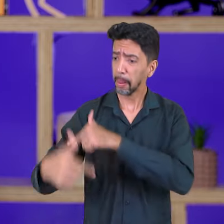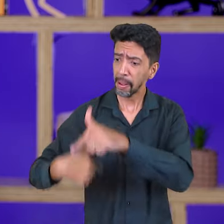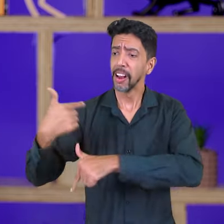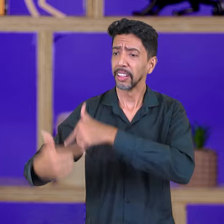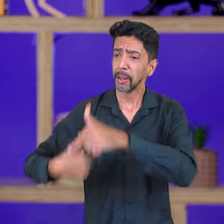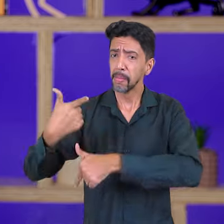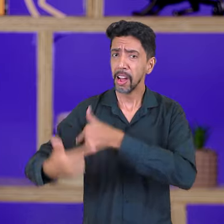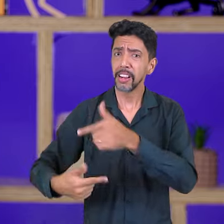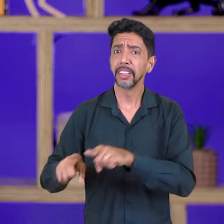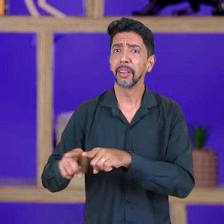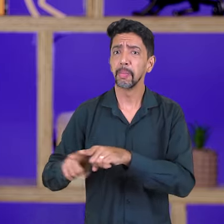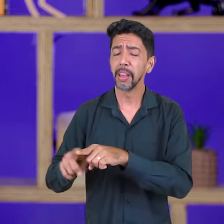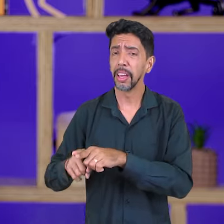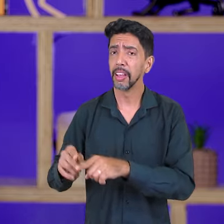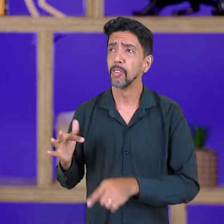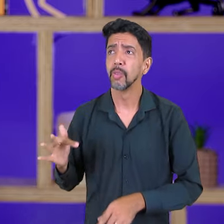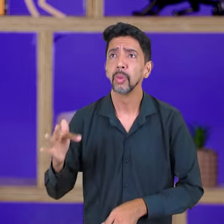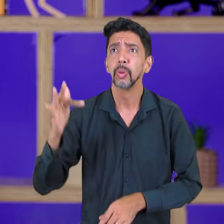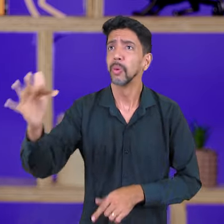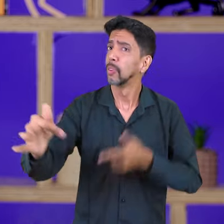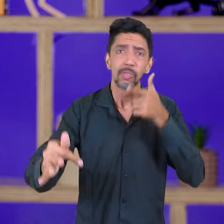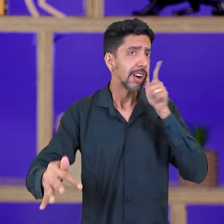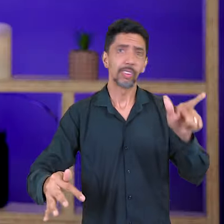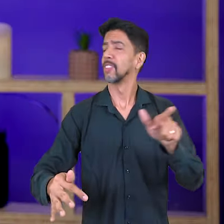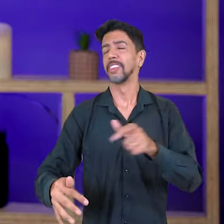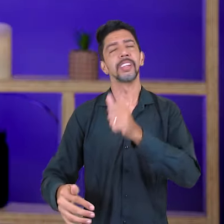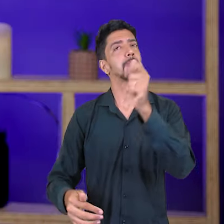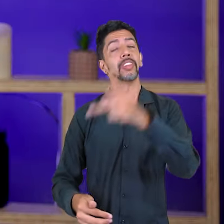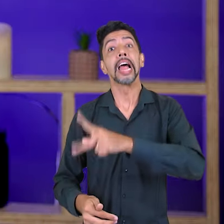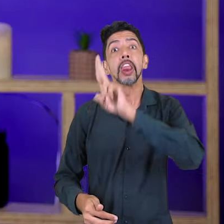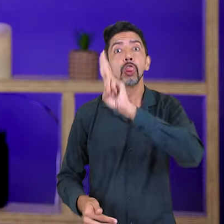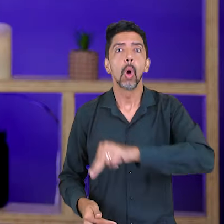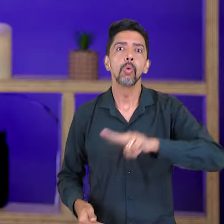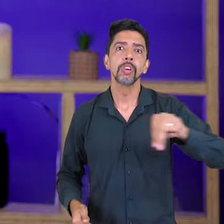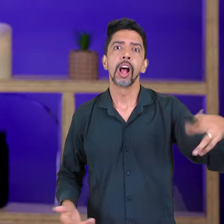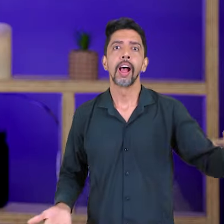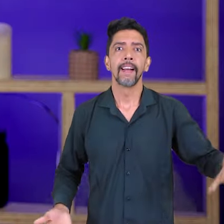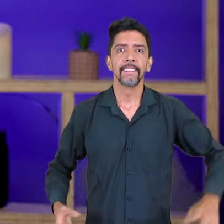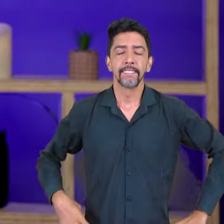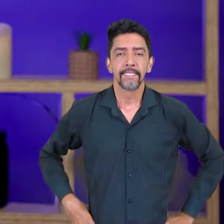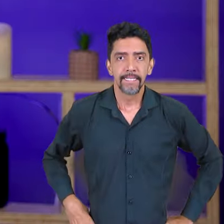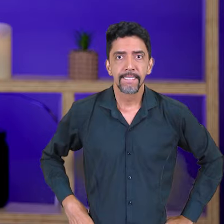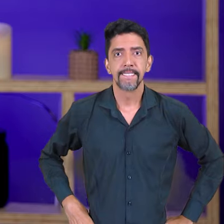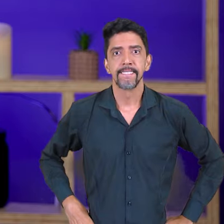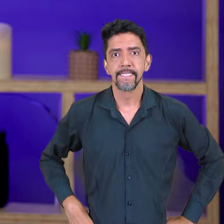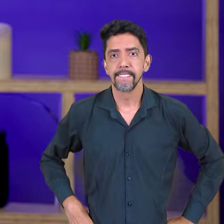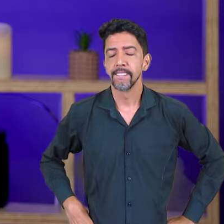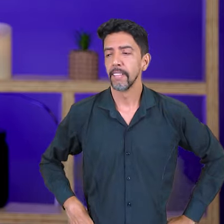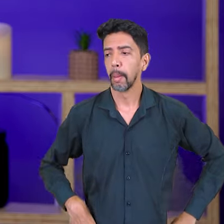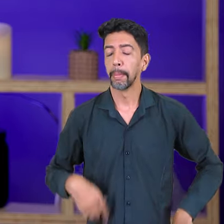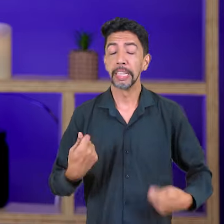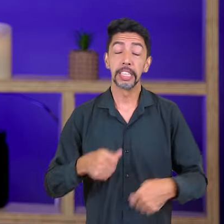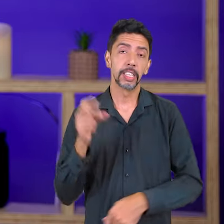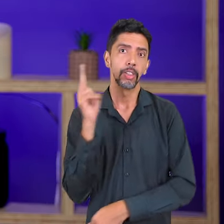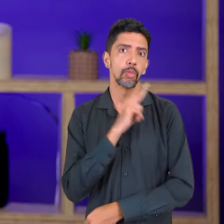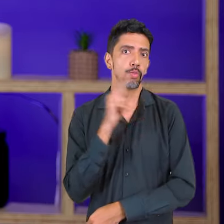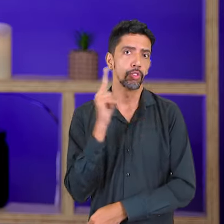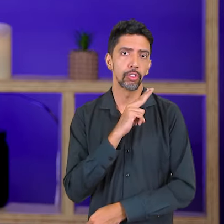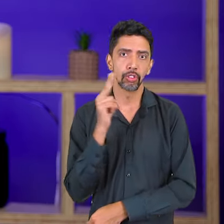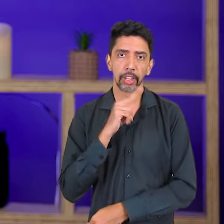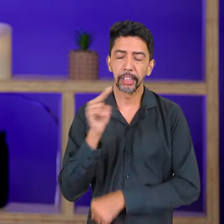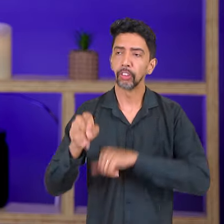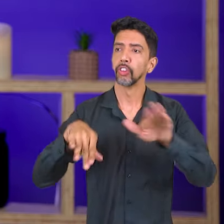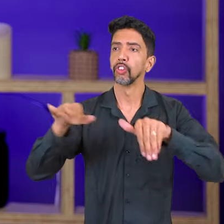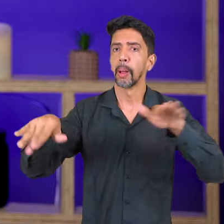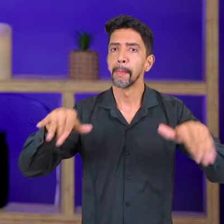alguma trata--se de algo que nós precisamos efetivamente ir ao encontro dessas pessoas e